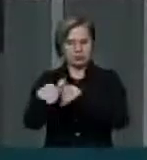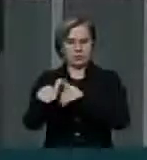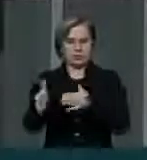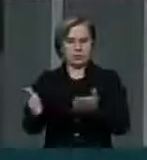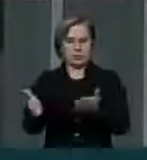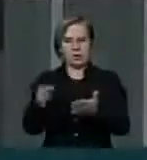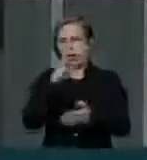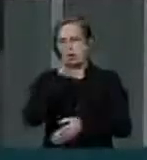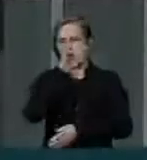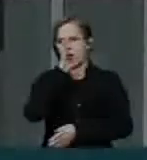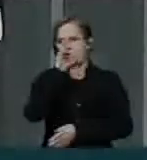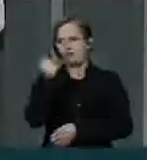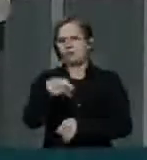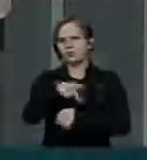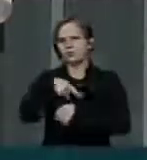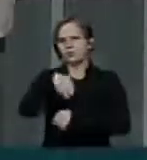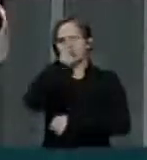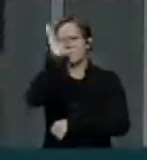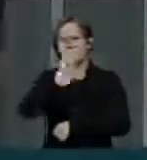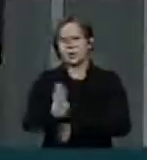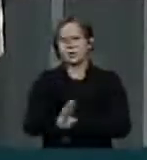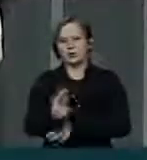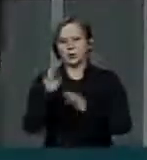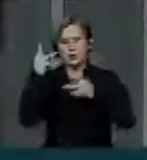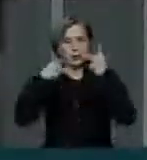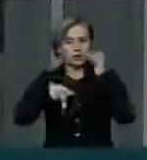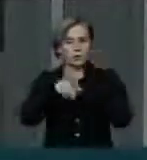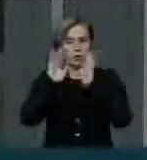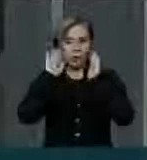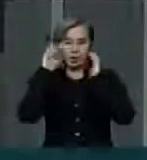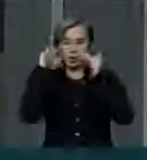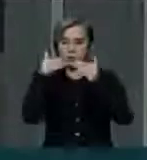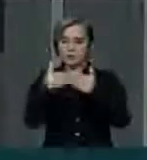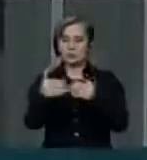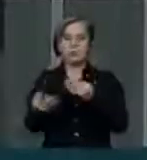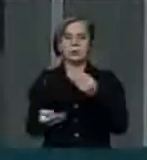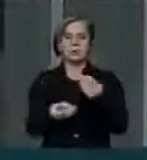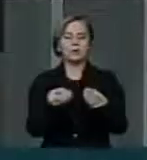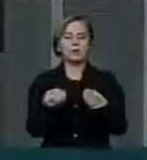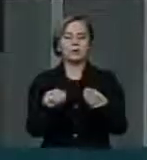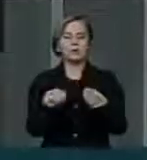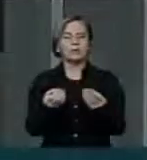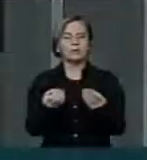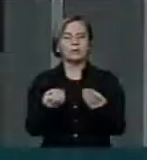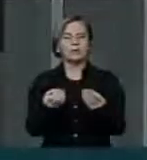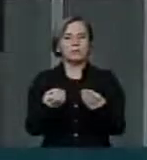Estado brasileiro focar sua política de Estado para